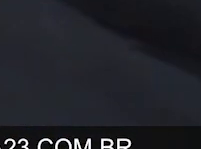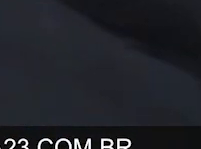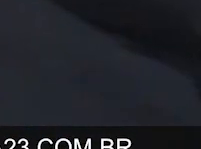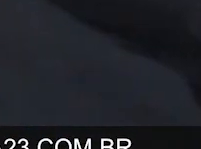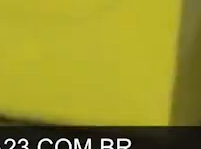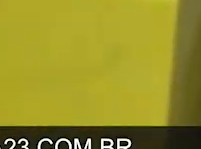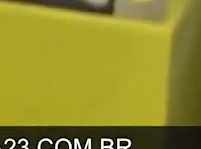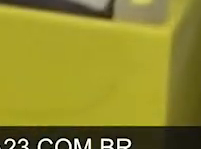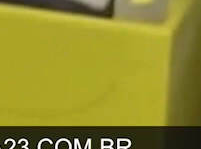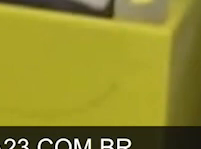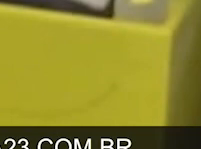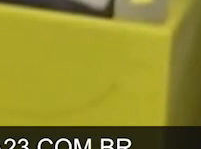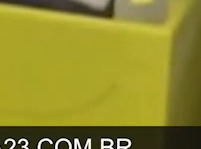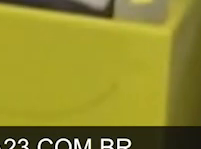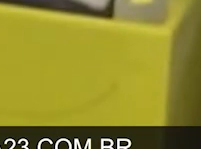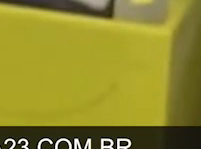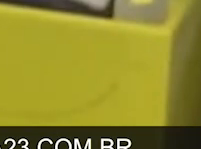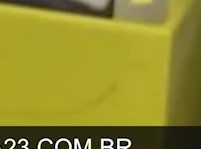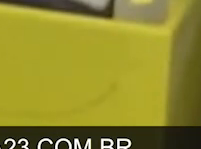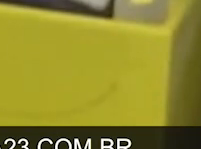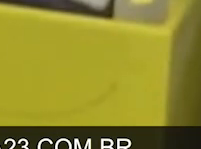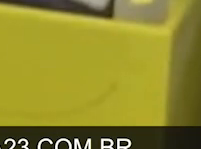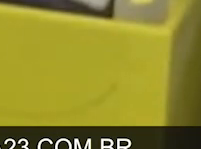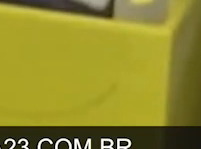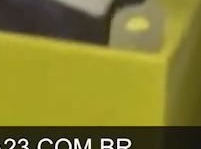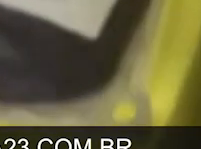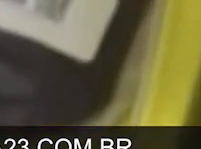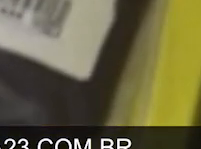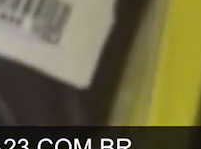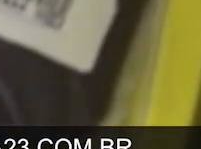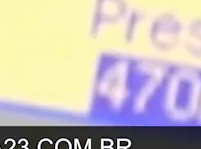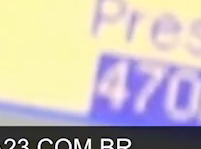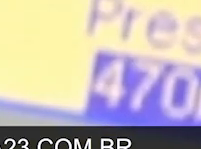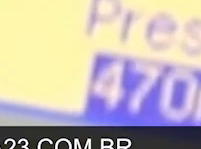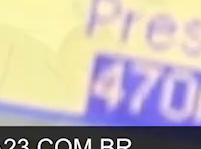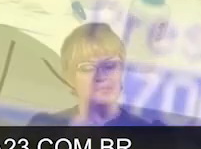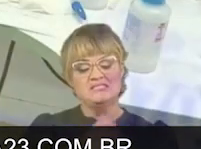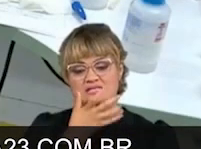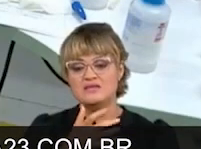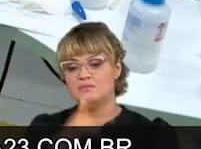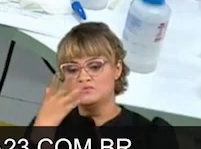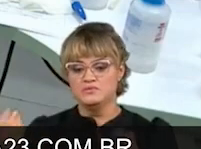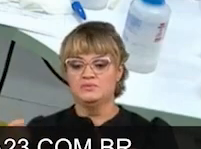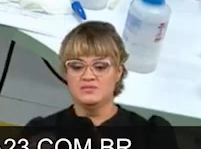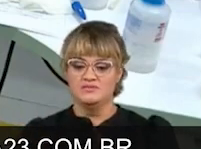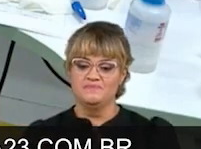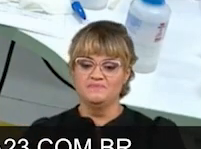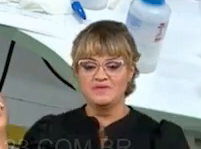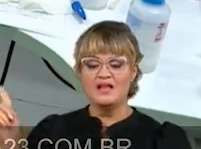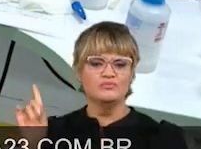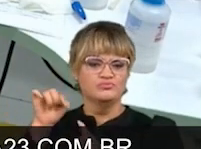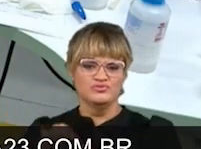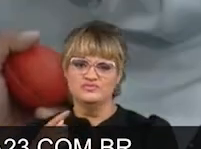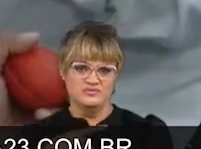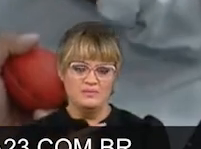Mundo e esse gesto de solidariedade que salva vidas. Joga na tela, vamos ver. Os motivos para ser um doador de sangue